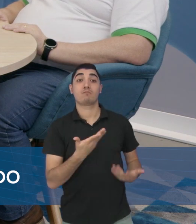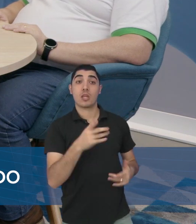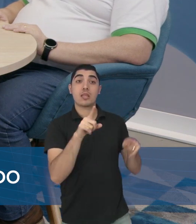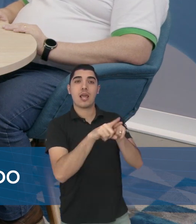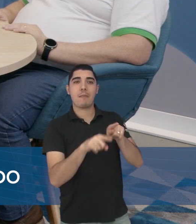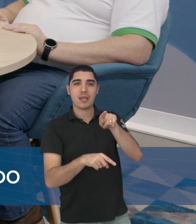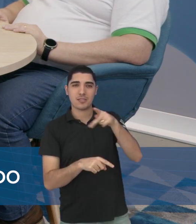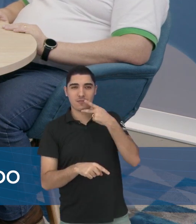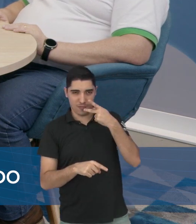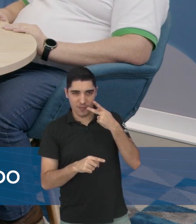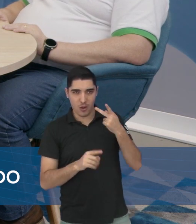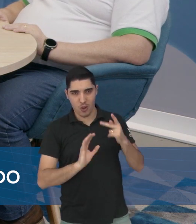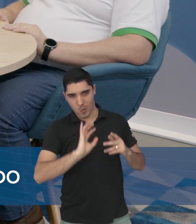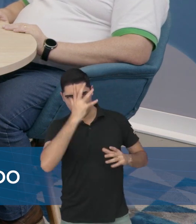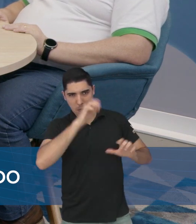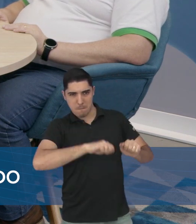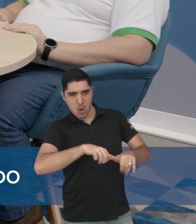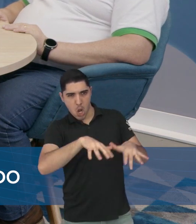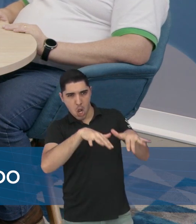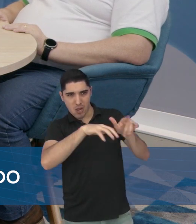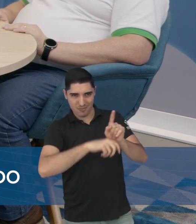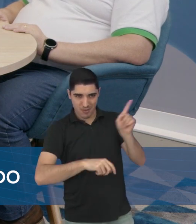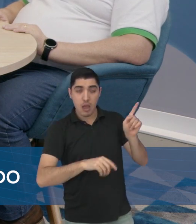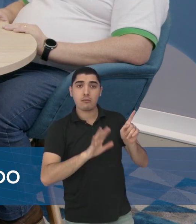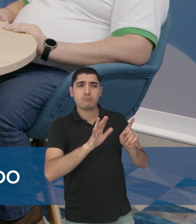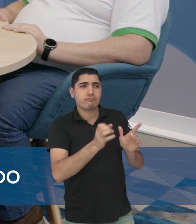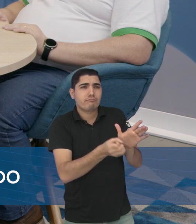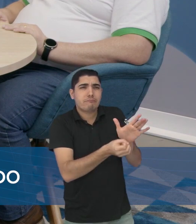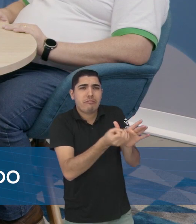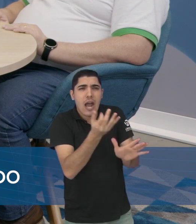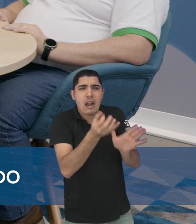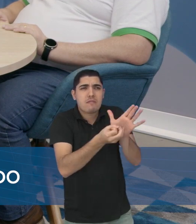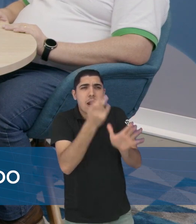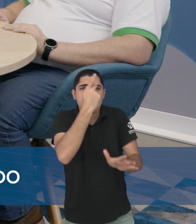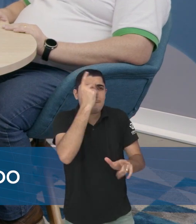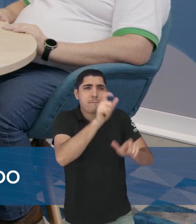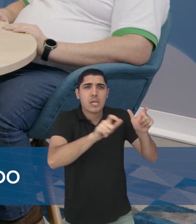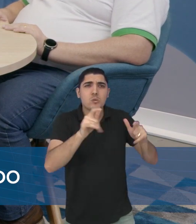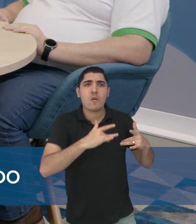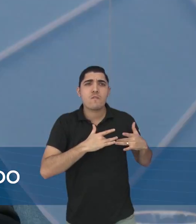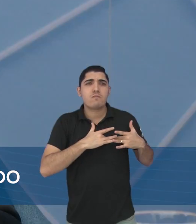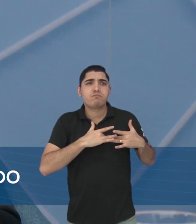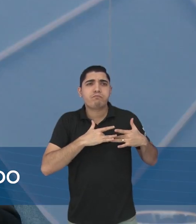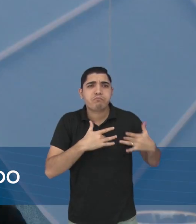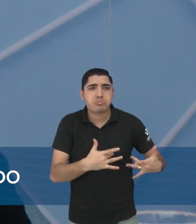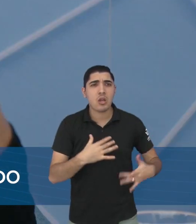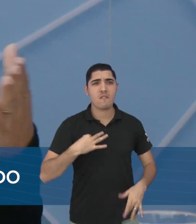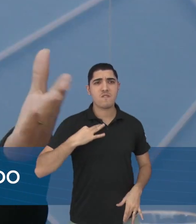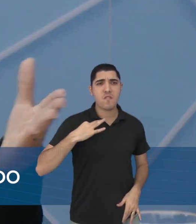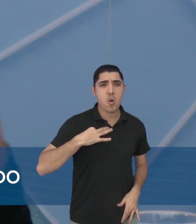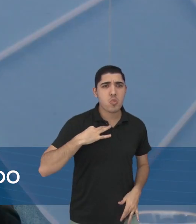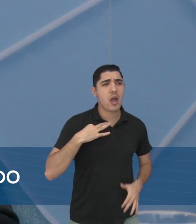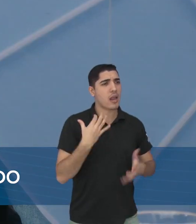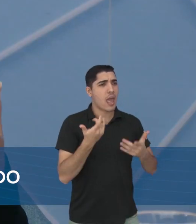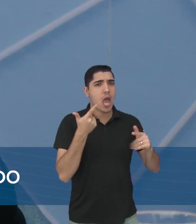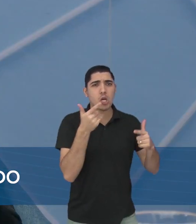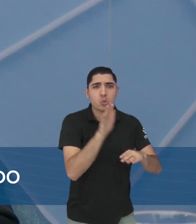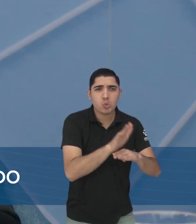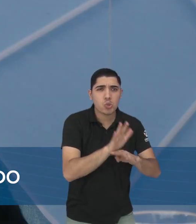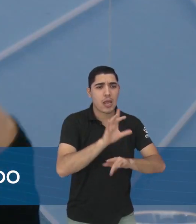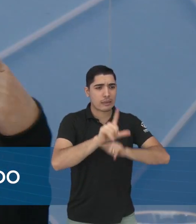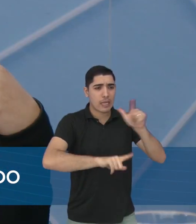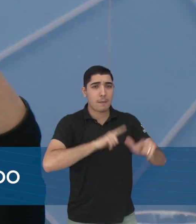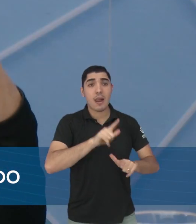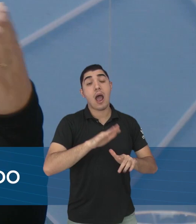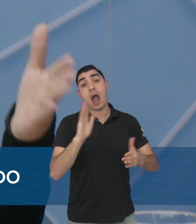até o próprio exemplo do que aconteceu com as enchentes, quantos voluntários, né, em quantas querer doações, né, assim, querer ajudar. As